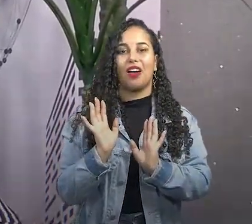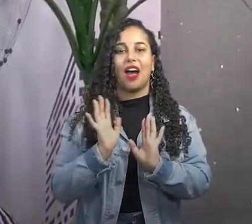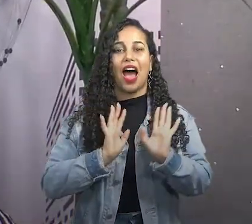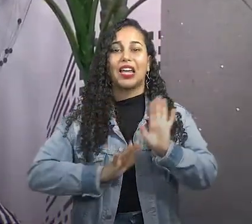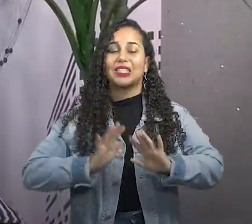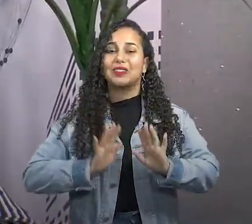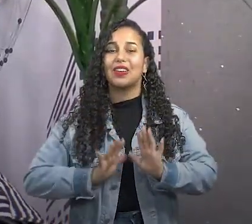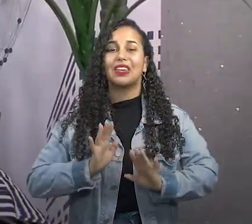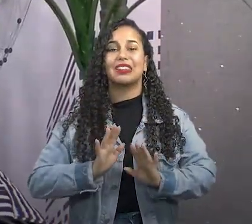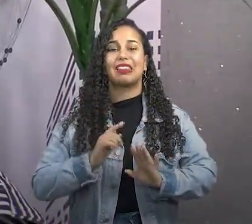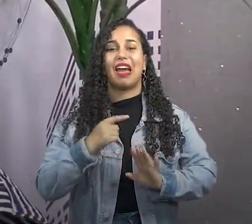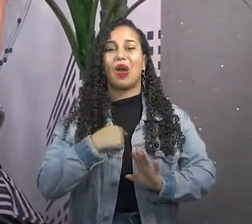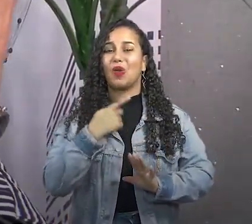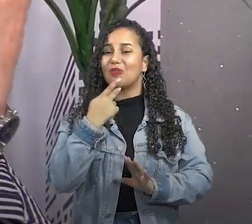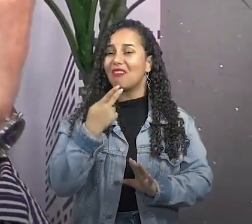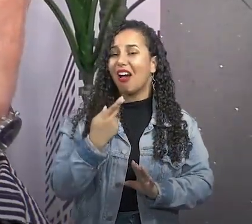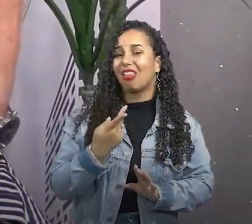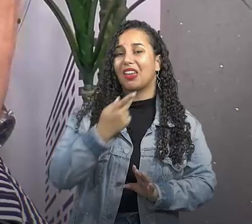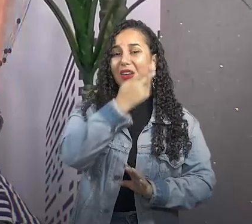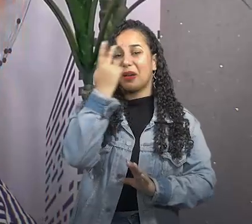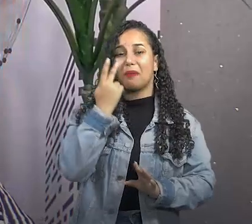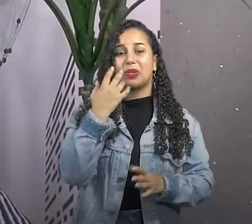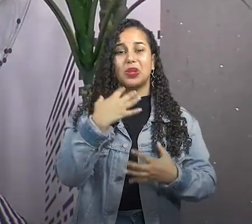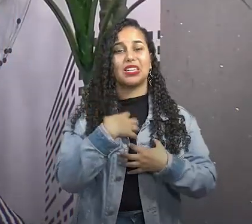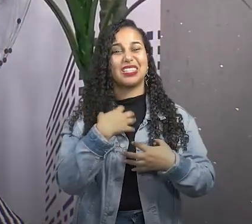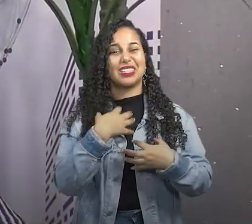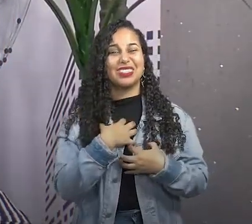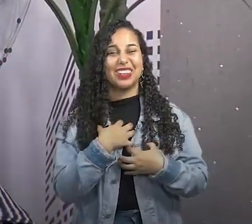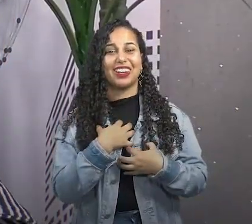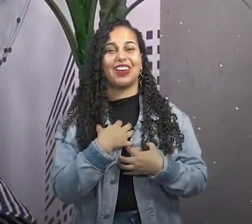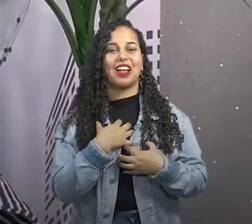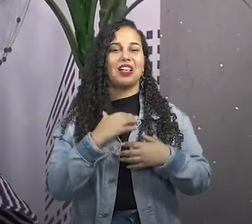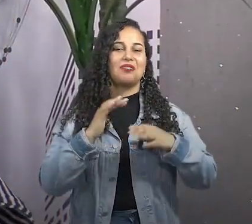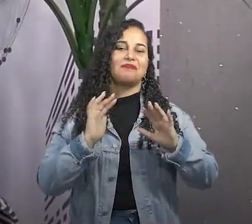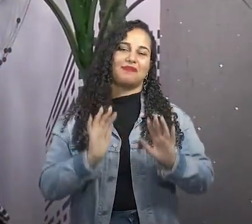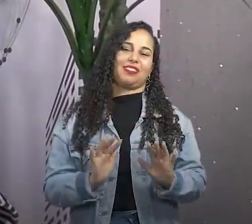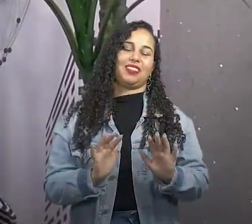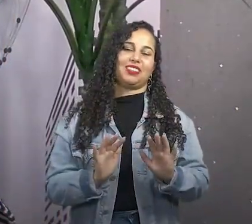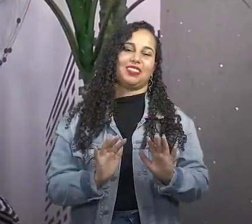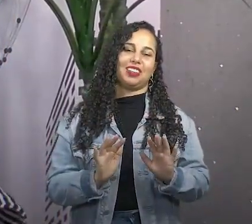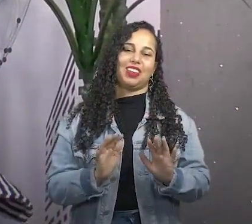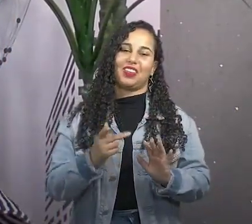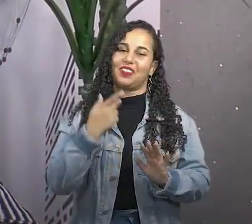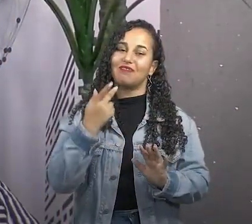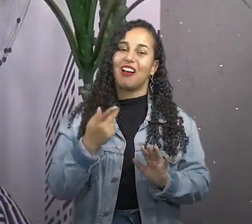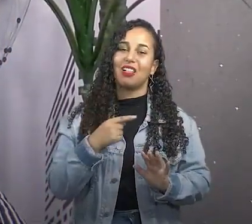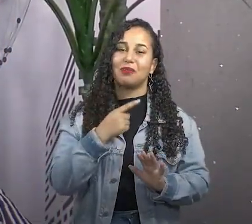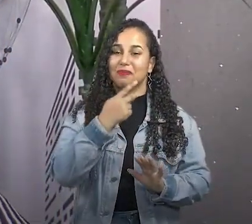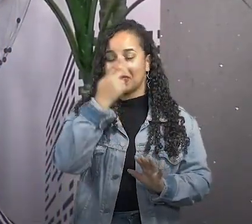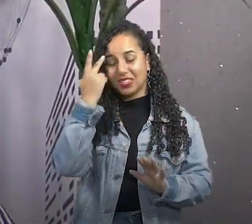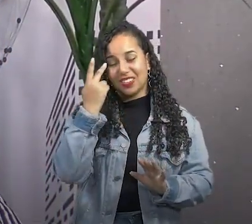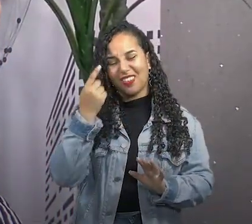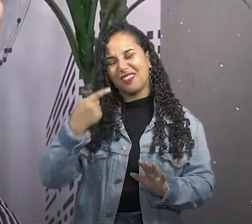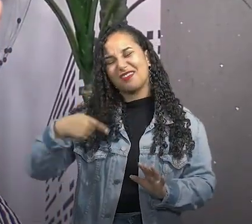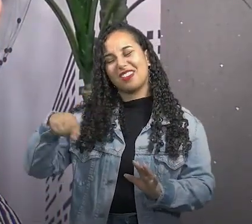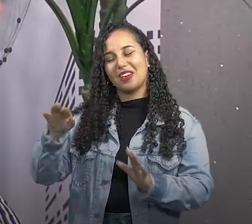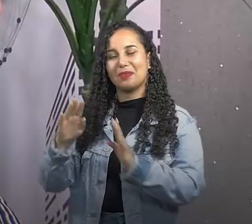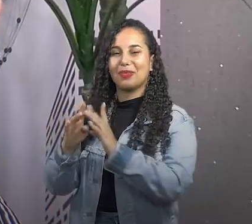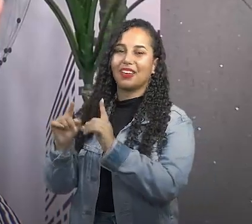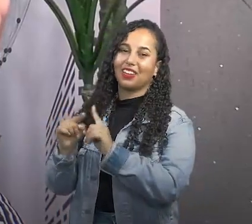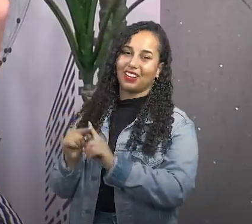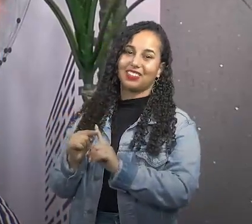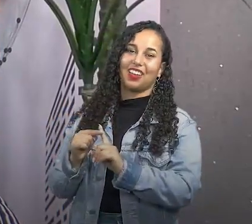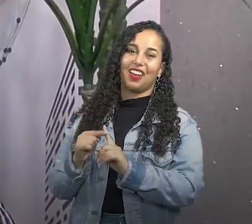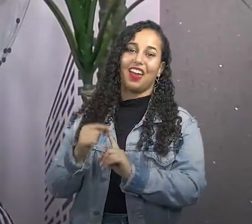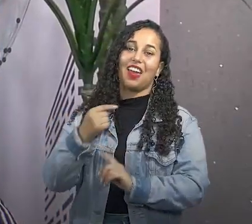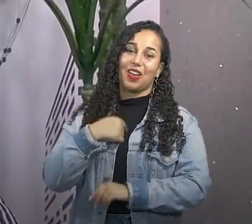estou falando ao telefone com alguém que está desesperado. Aí eu digo: vai para a igreja. Tanto que eu sou daqueles